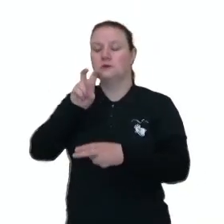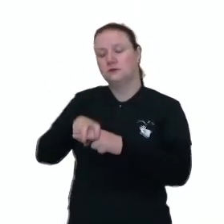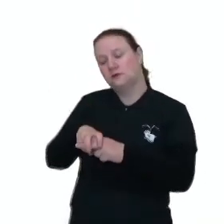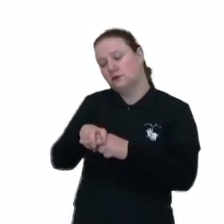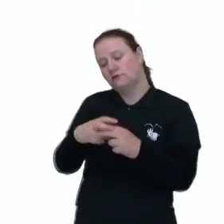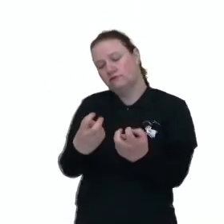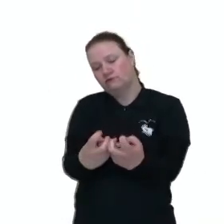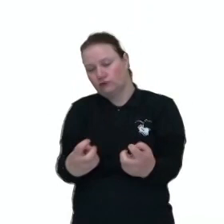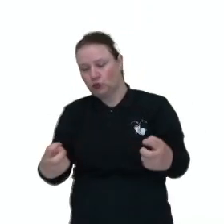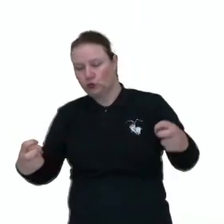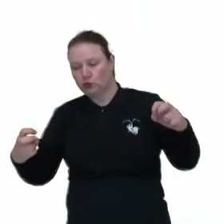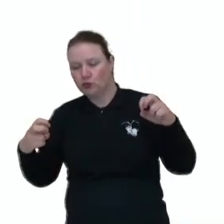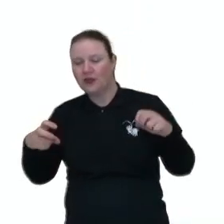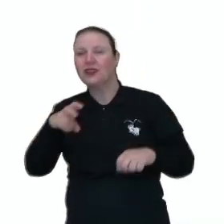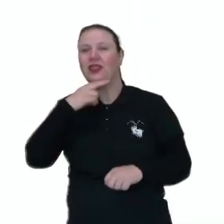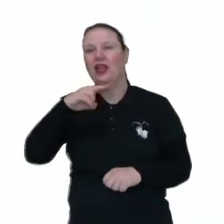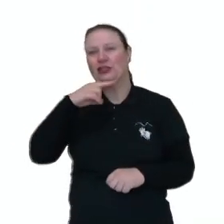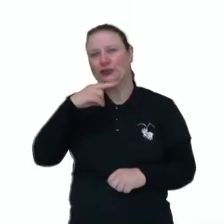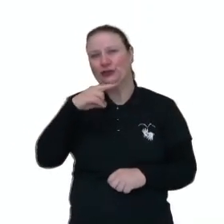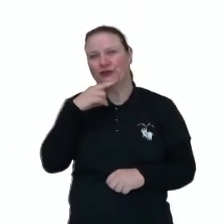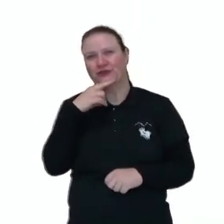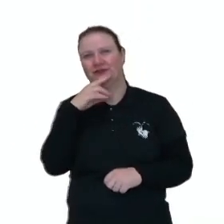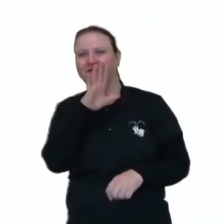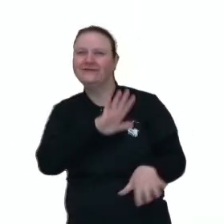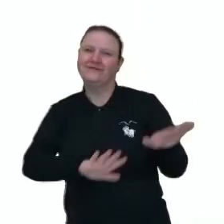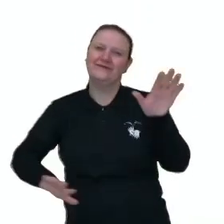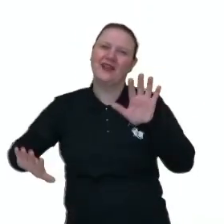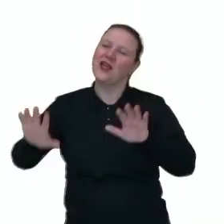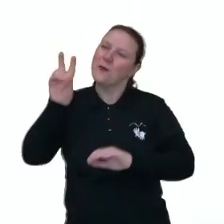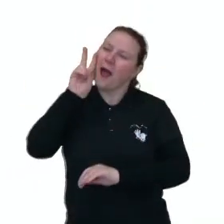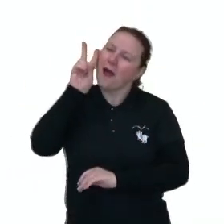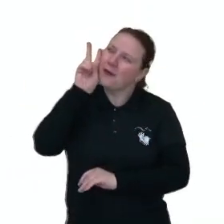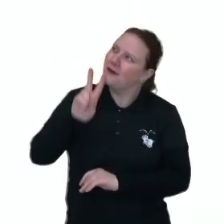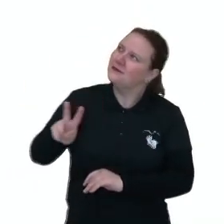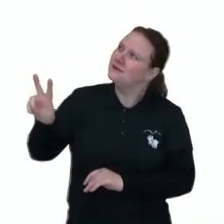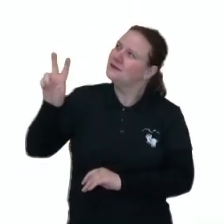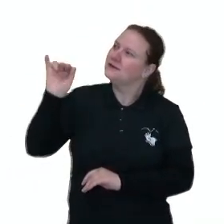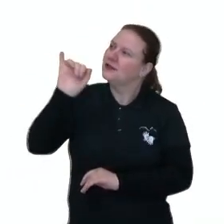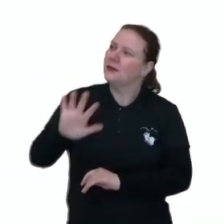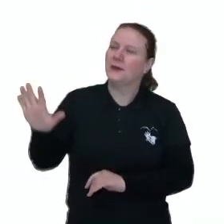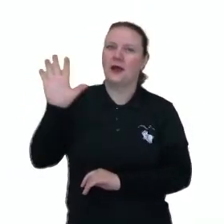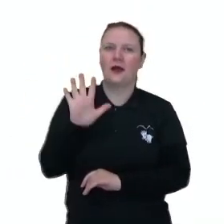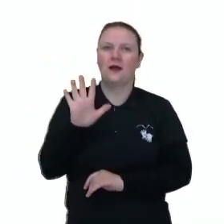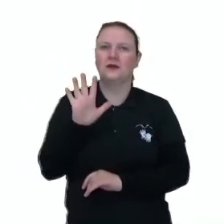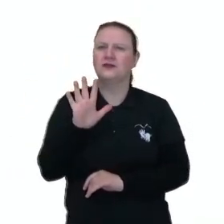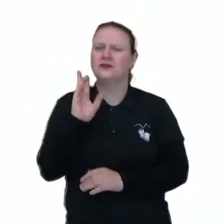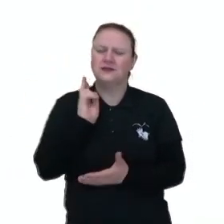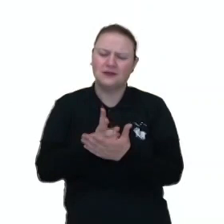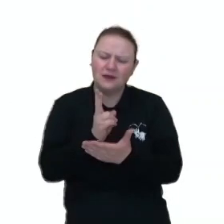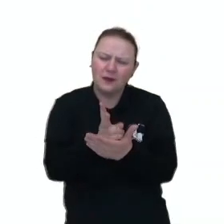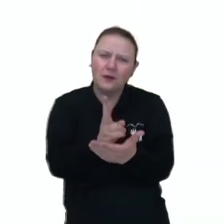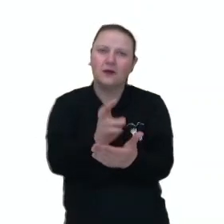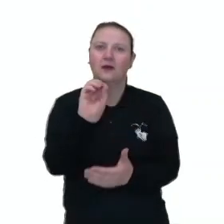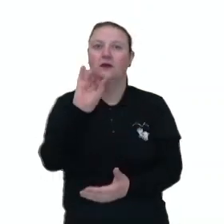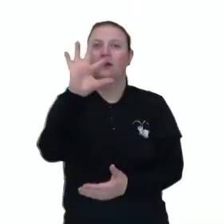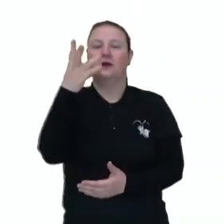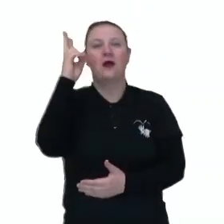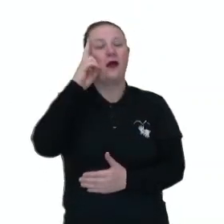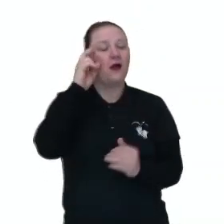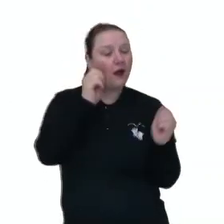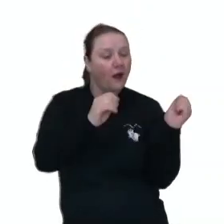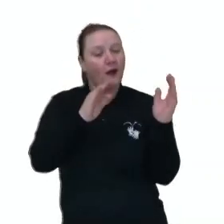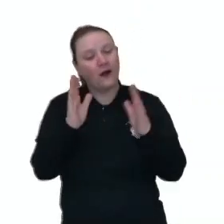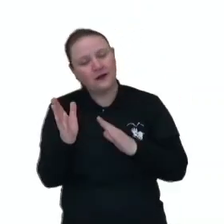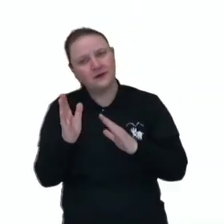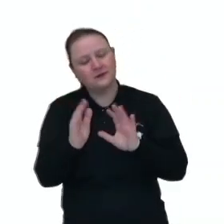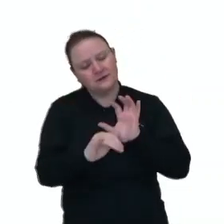netos ao seu redor é uma das imagens mais recorrentes quando falamos em contação de histórias. Esta arte